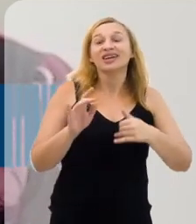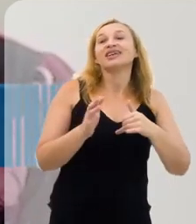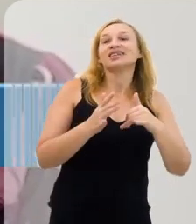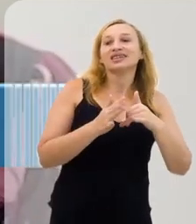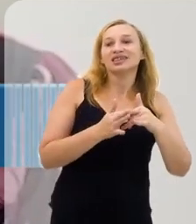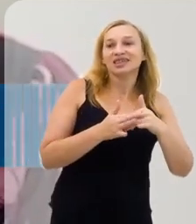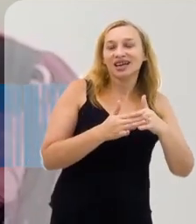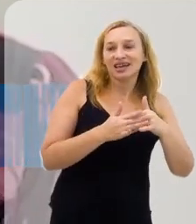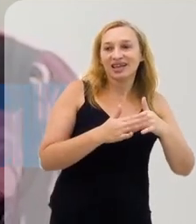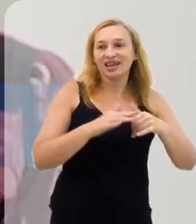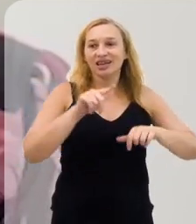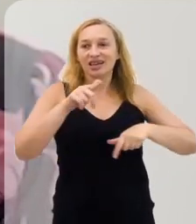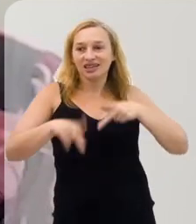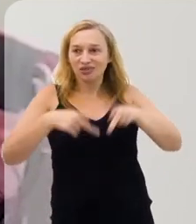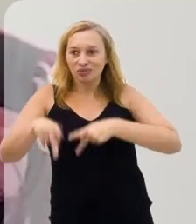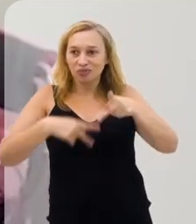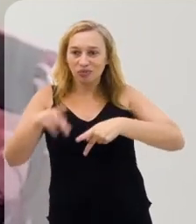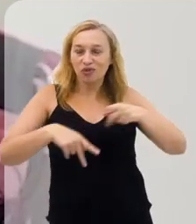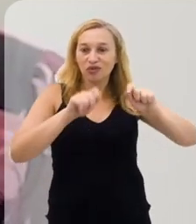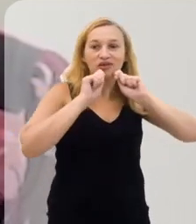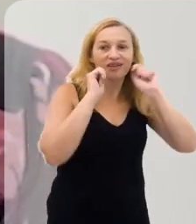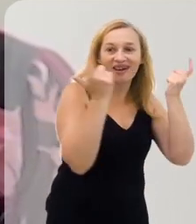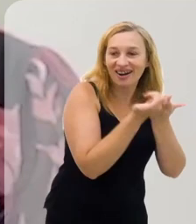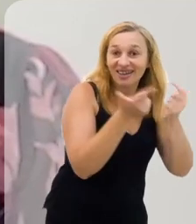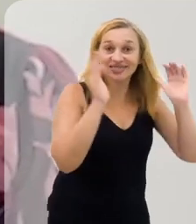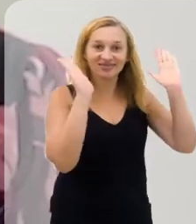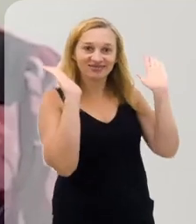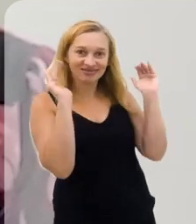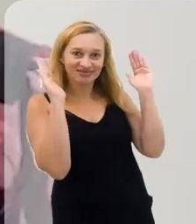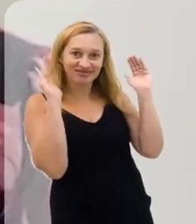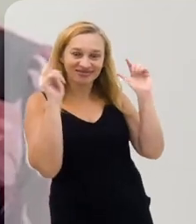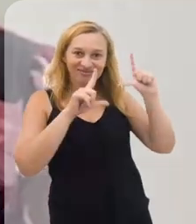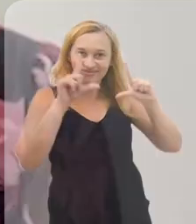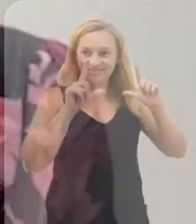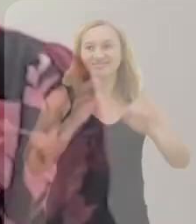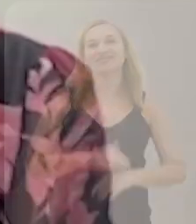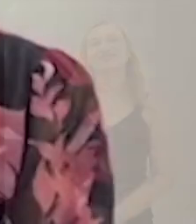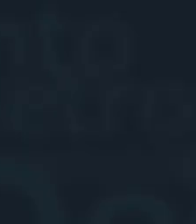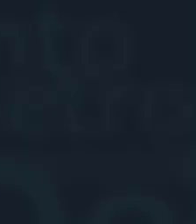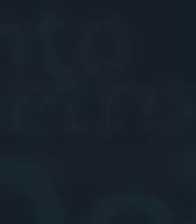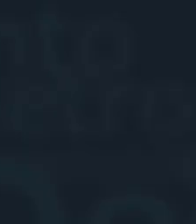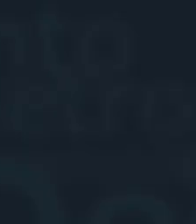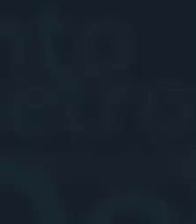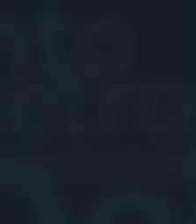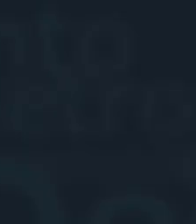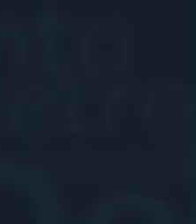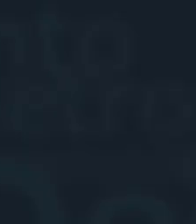sua plataforma preferida de streaming. TV Alerj, o canal do povo. Até a próxima.